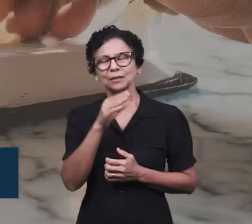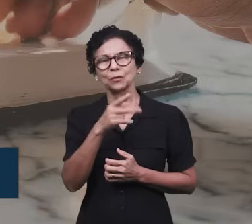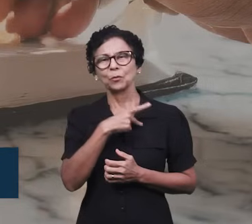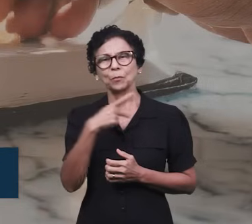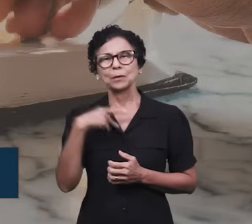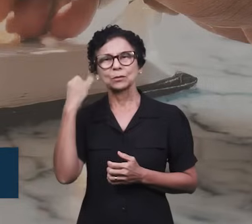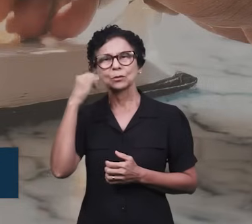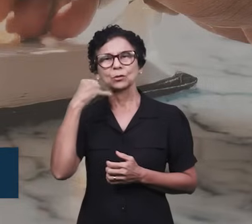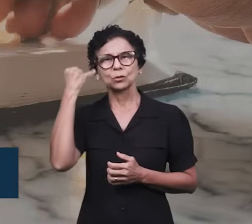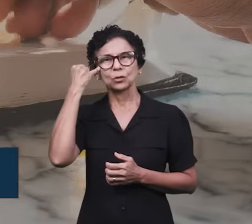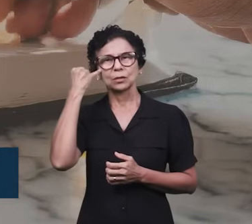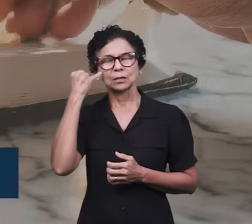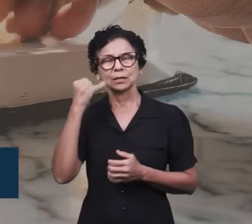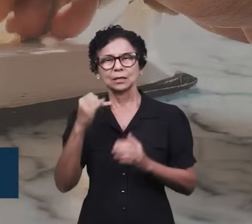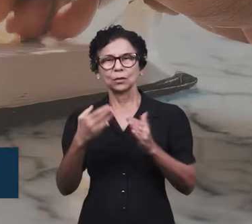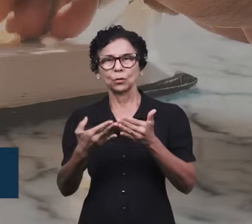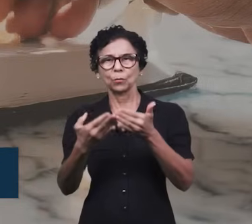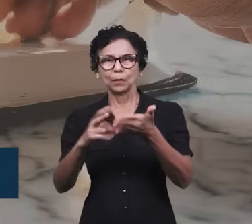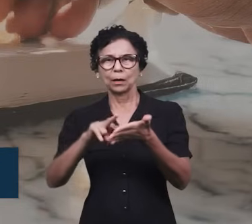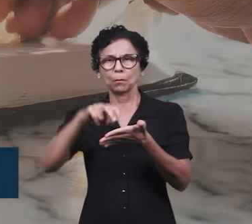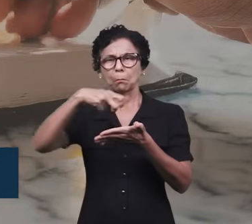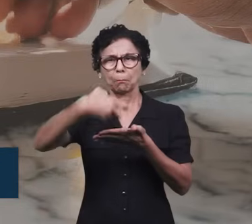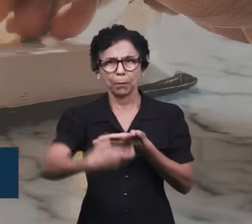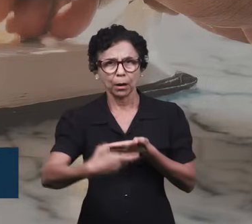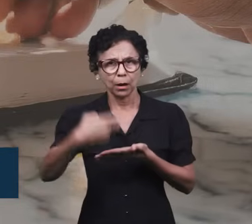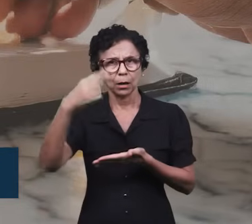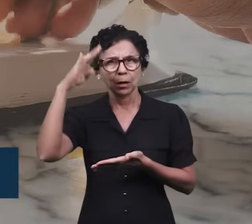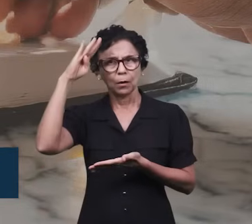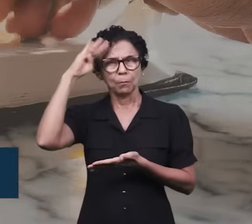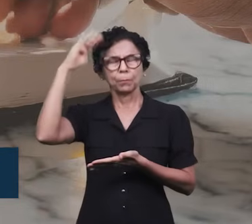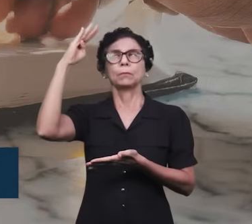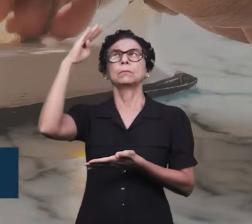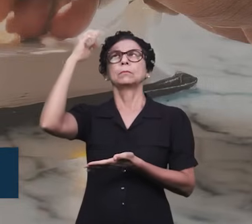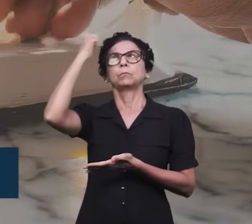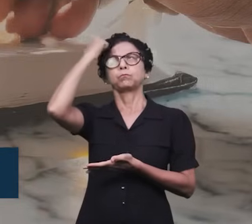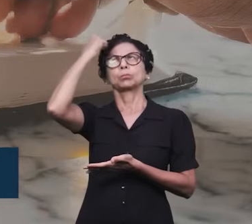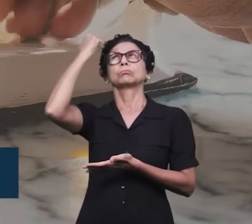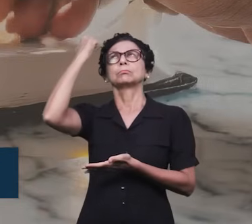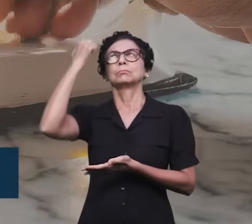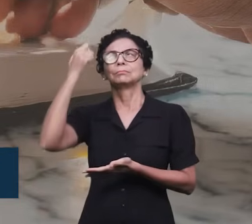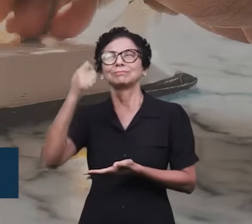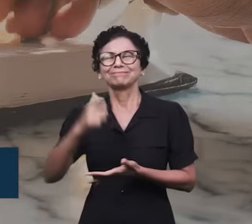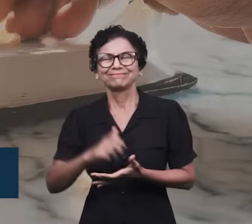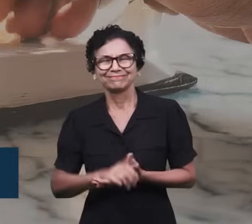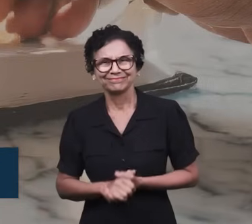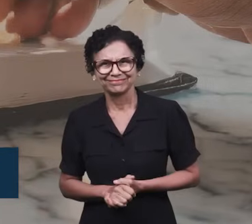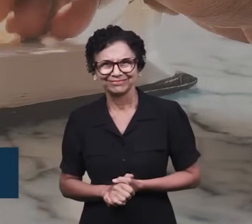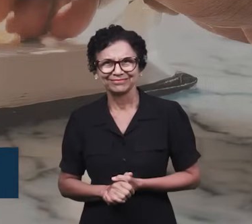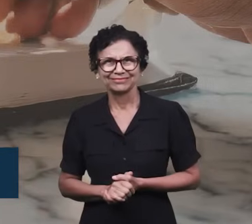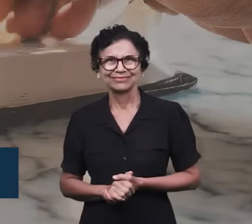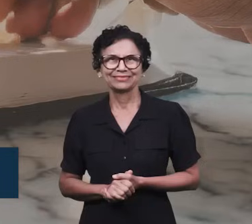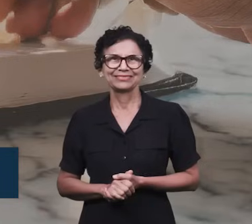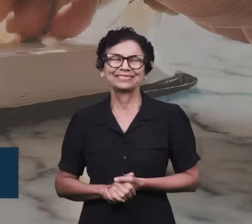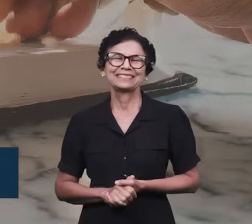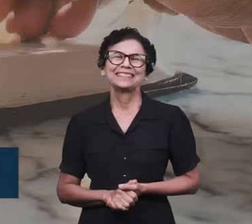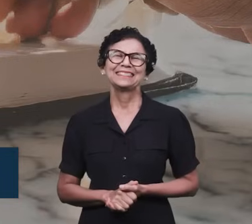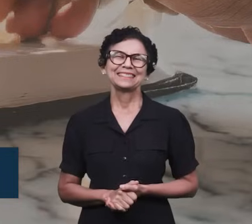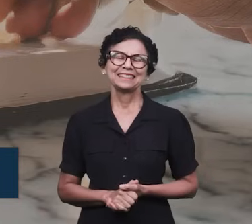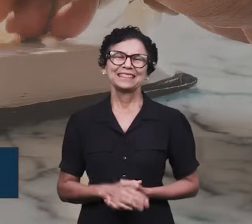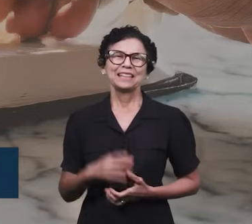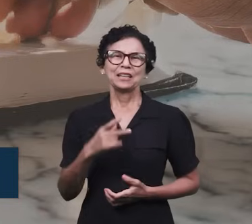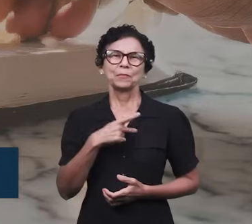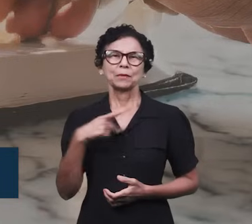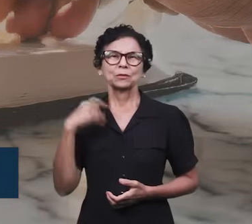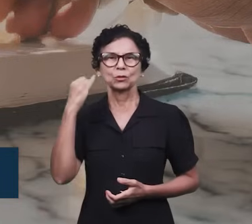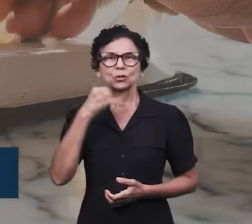pequena cirurgia. Pastor Josias agora ele pode falar como Paulo, né? Desde agora ninguém me inquiete, porque trago no